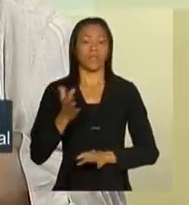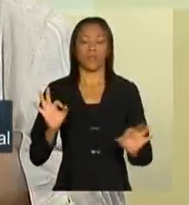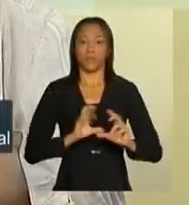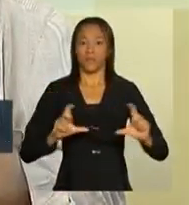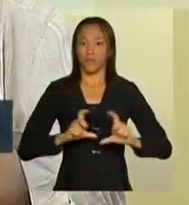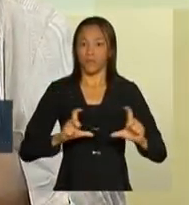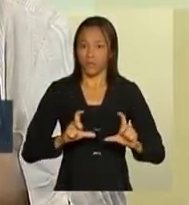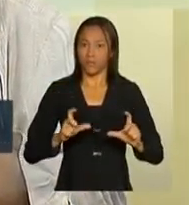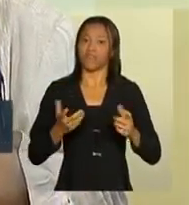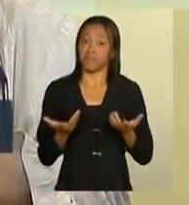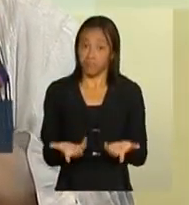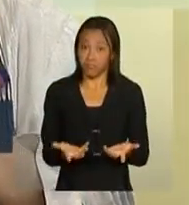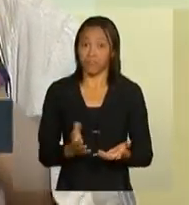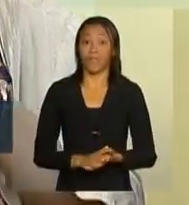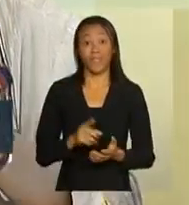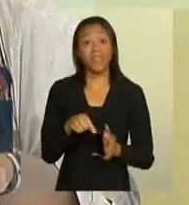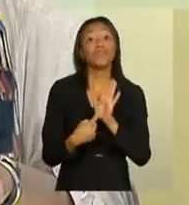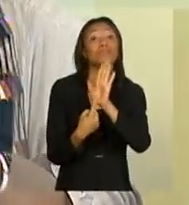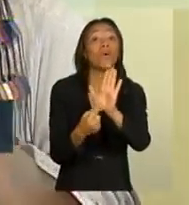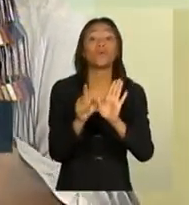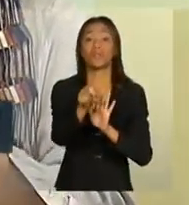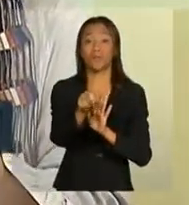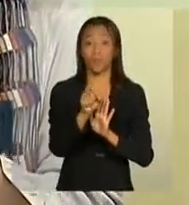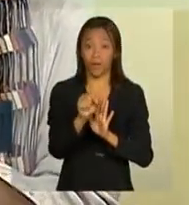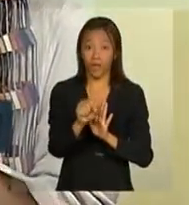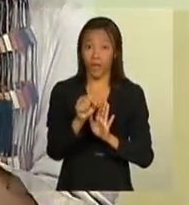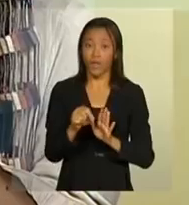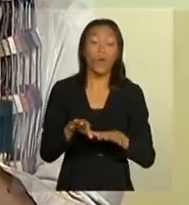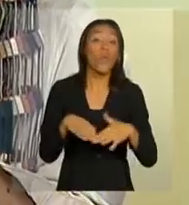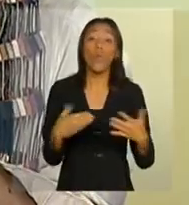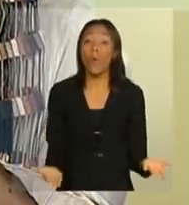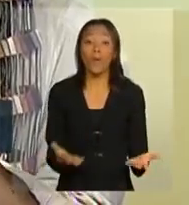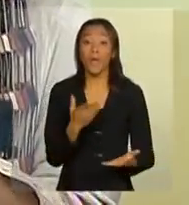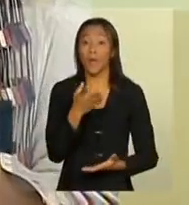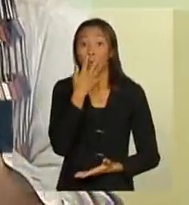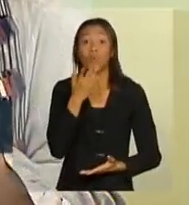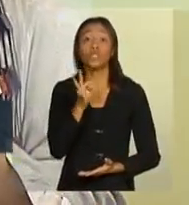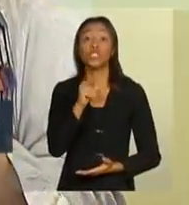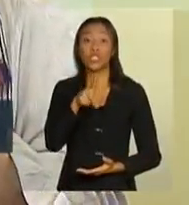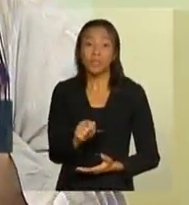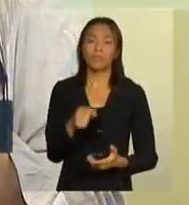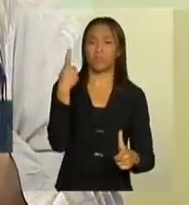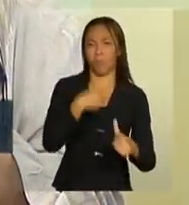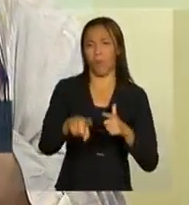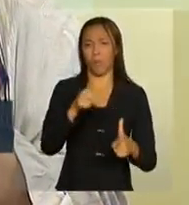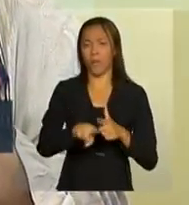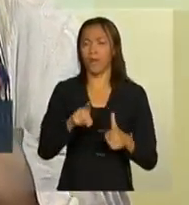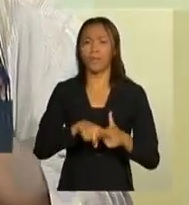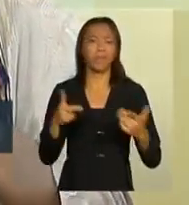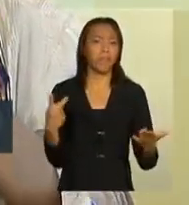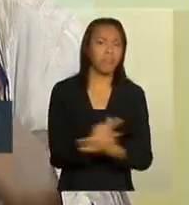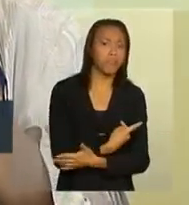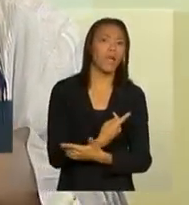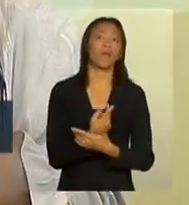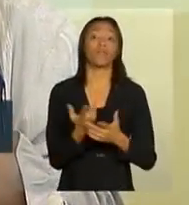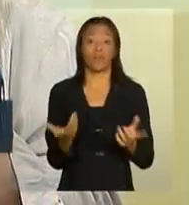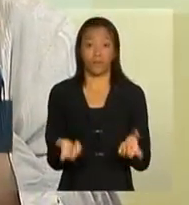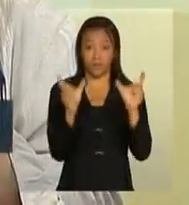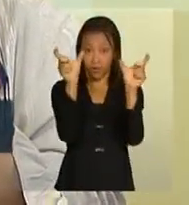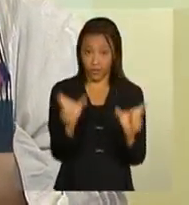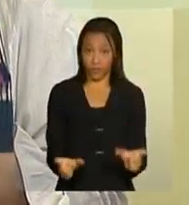nós bem a dimensão de qual é o tipo de problema ou qual é o tipo de questão ah com a com a qual